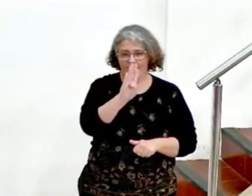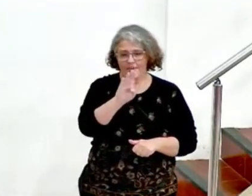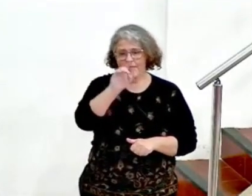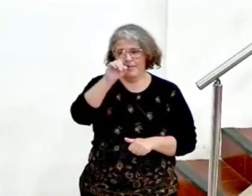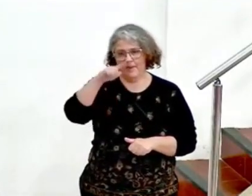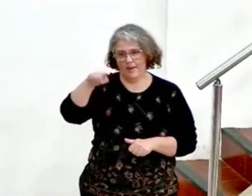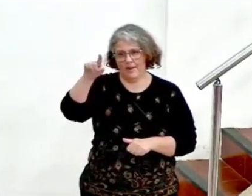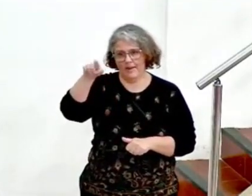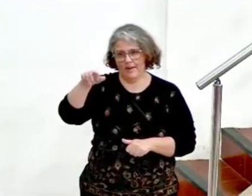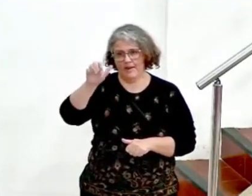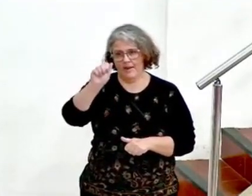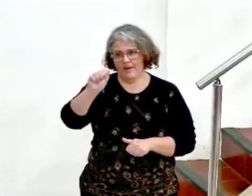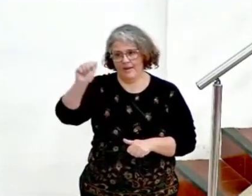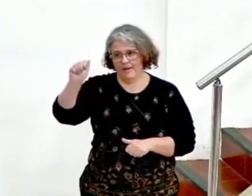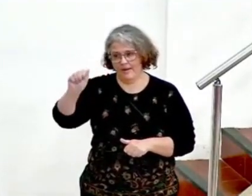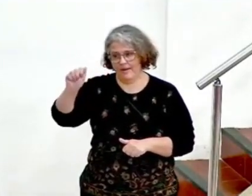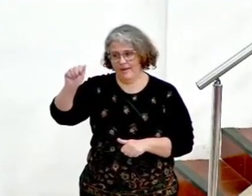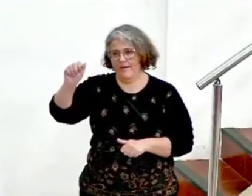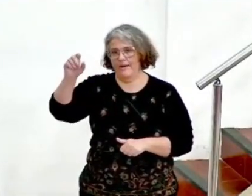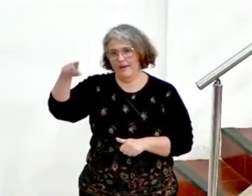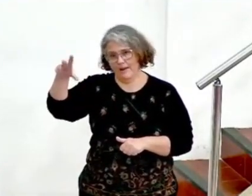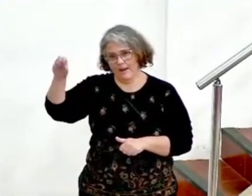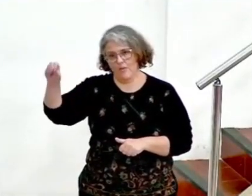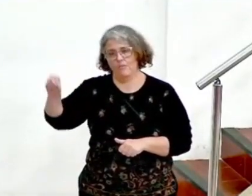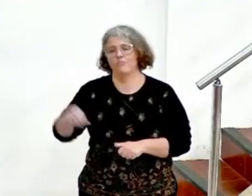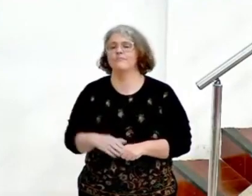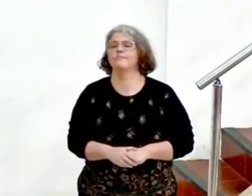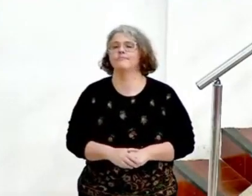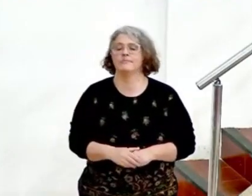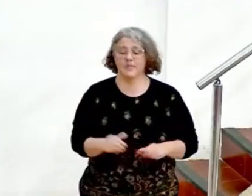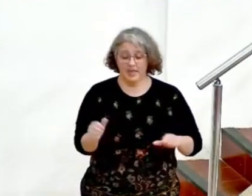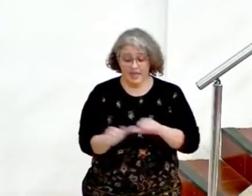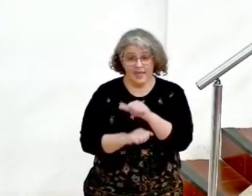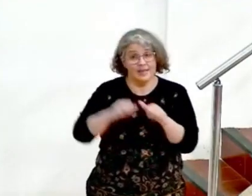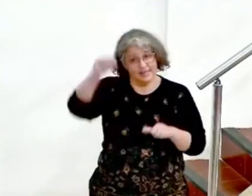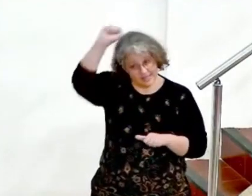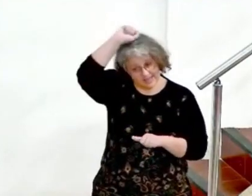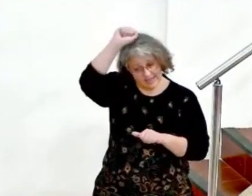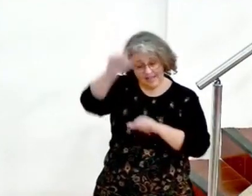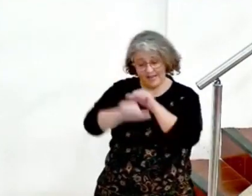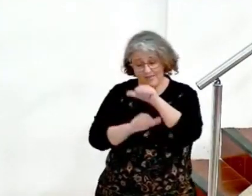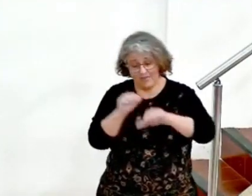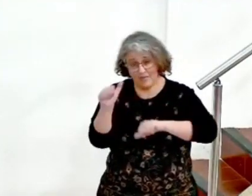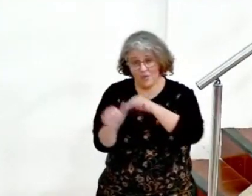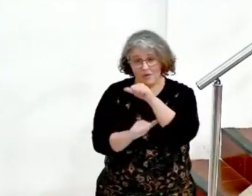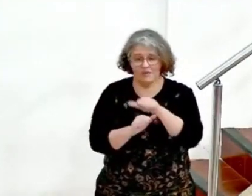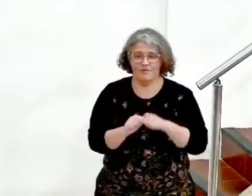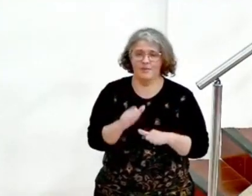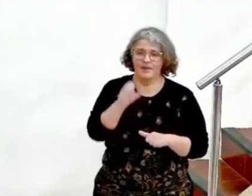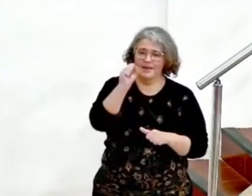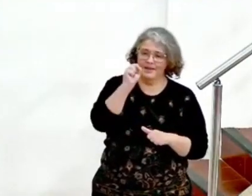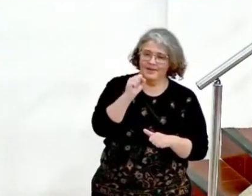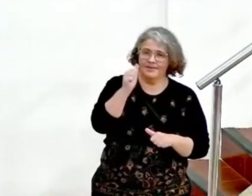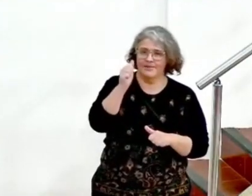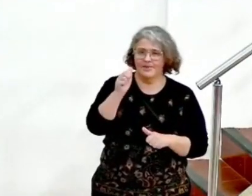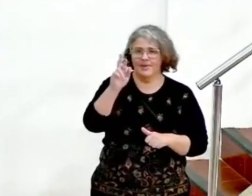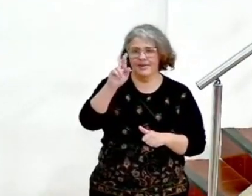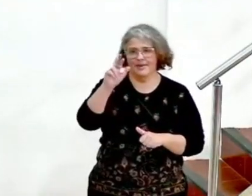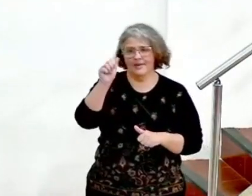ele que de fato isso vai acontecer. O filho virá. E esse filho não só virá, mas esse filho